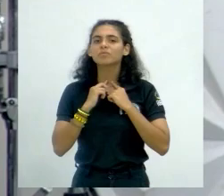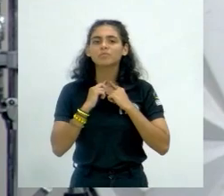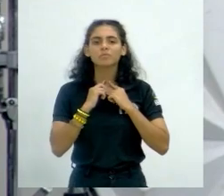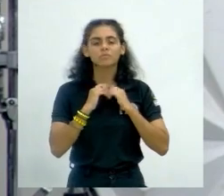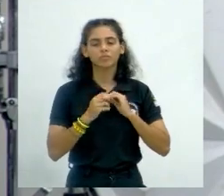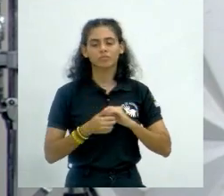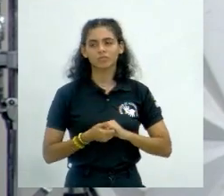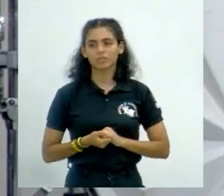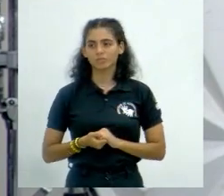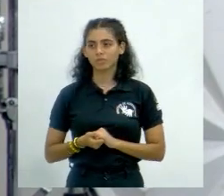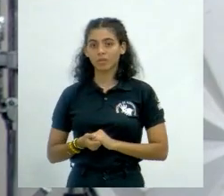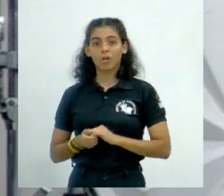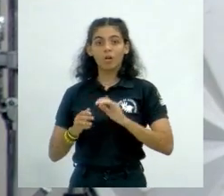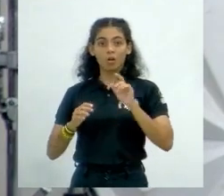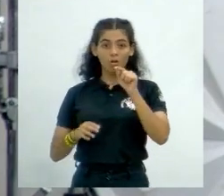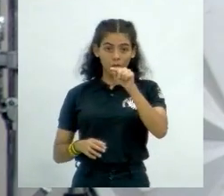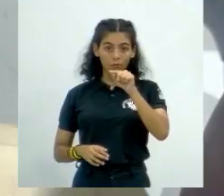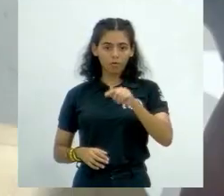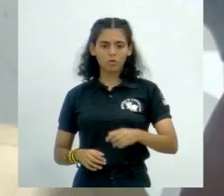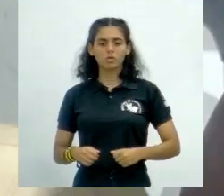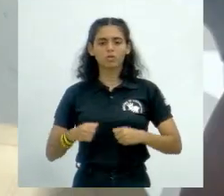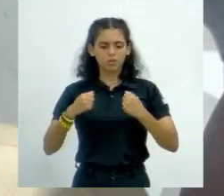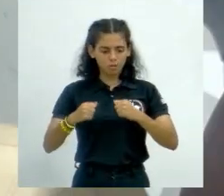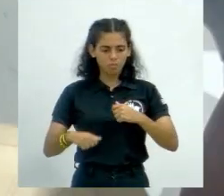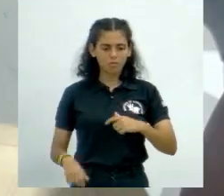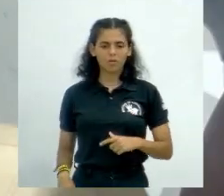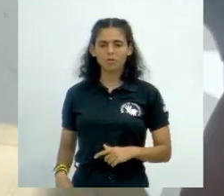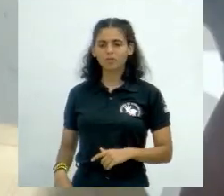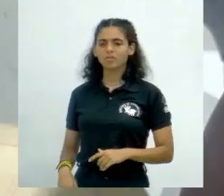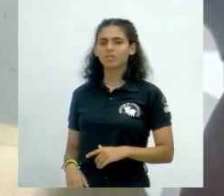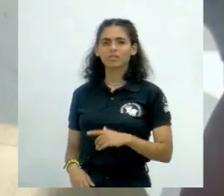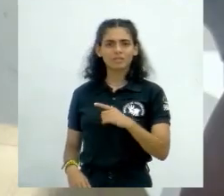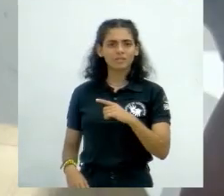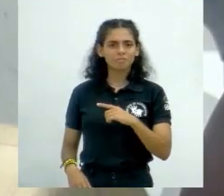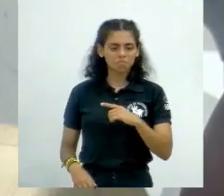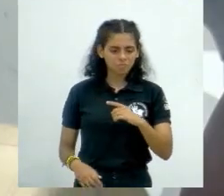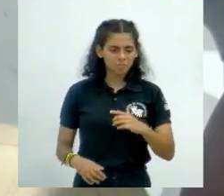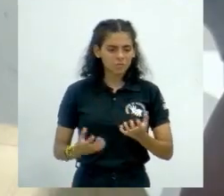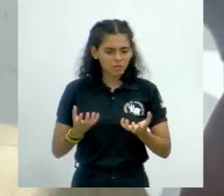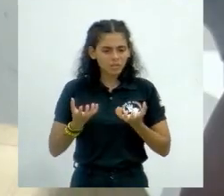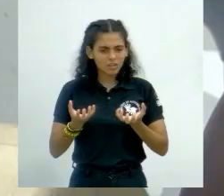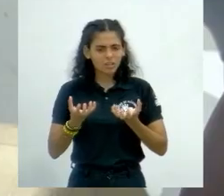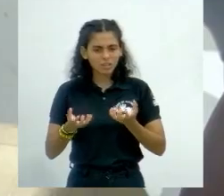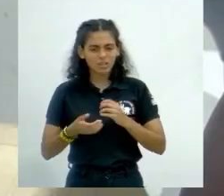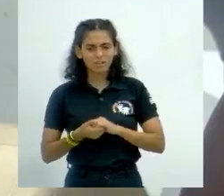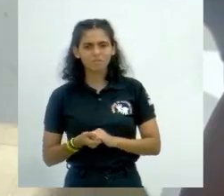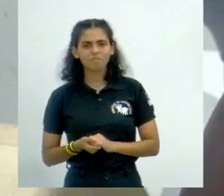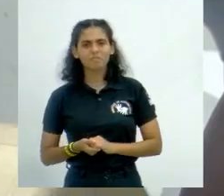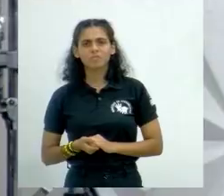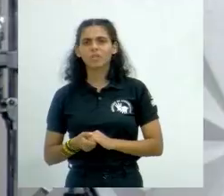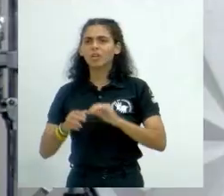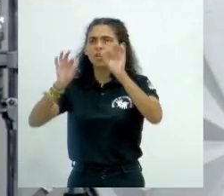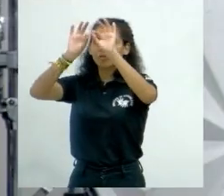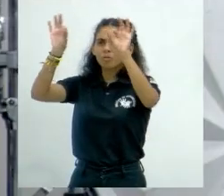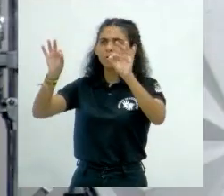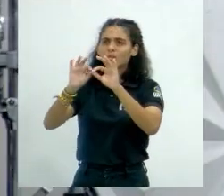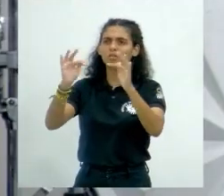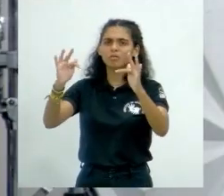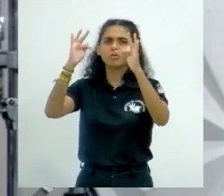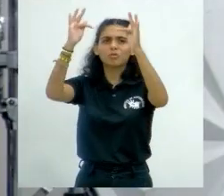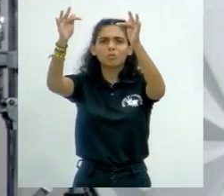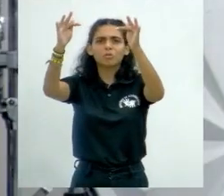ter essa busca, tá certo? Por ser bem sucedido nos seus projetos, isso